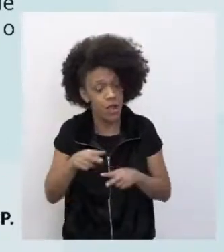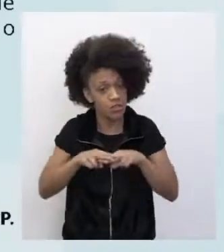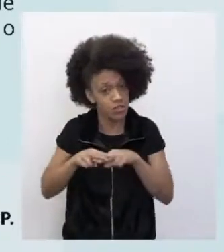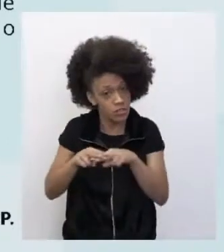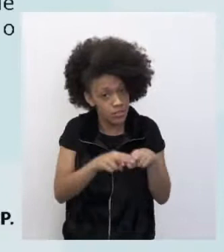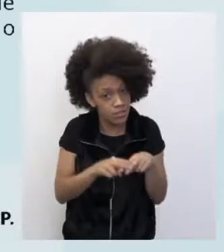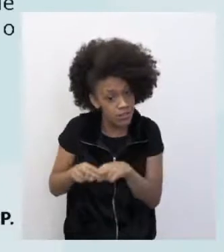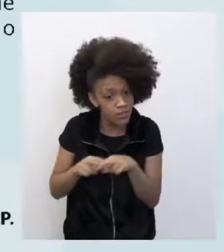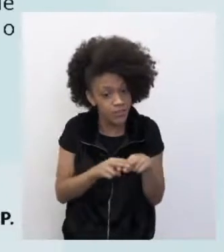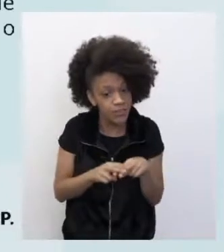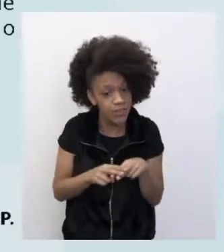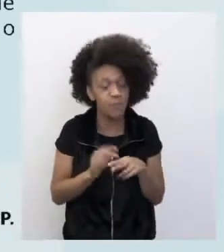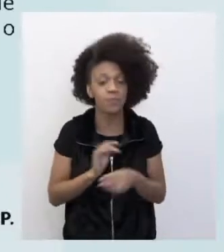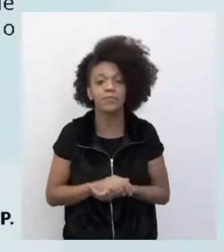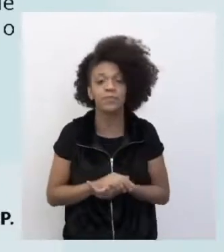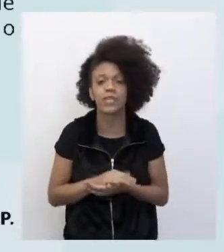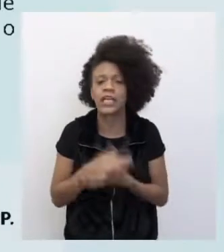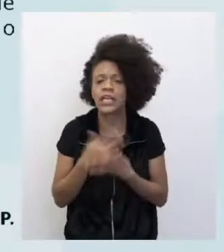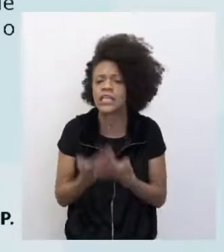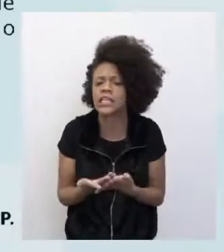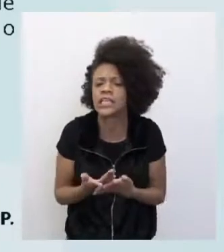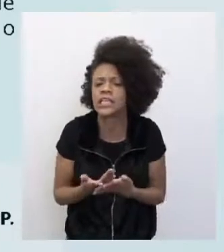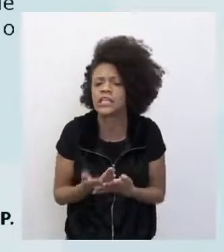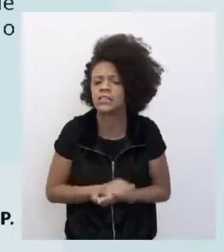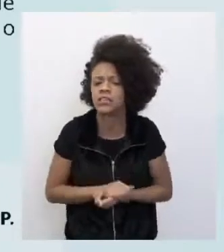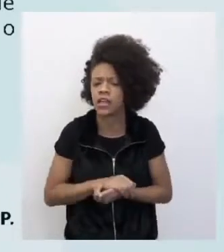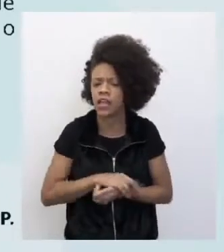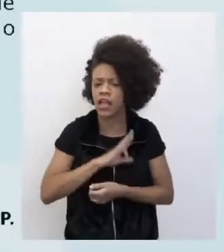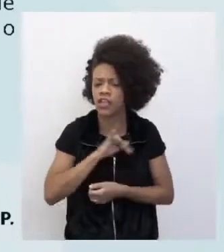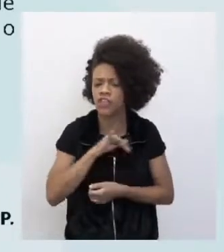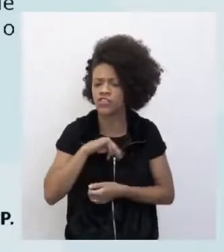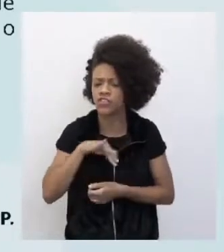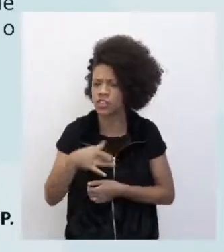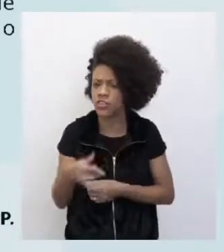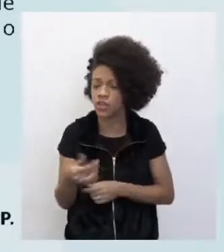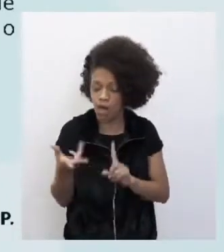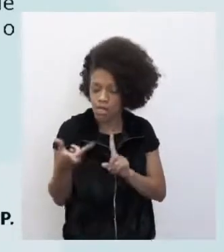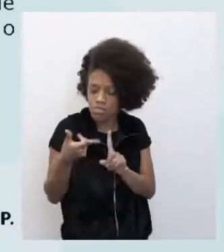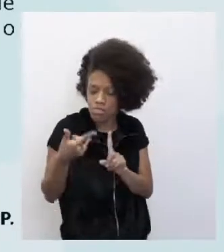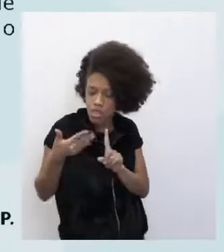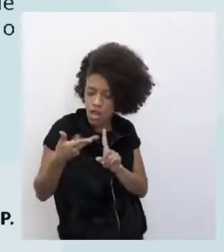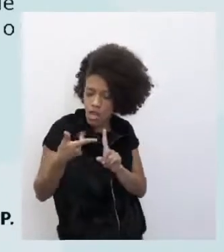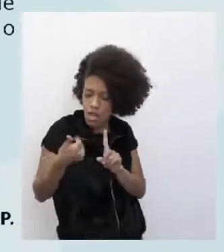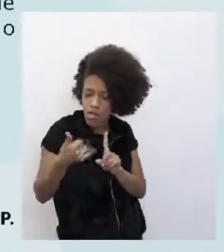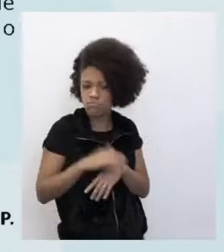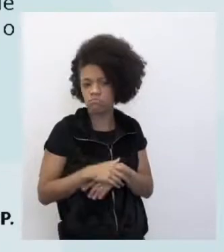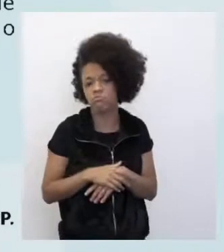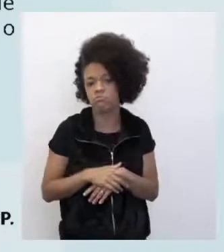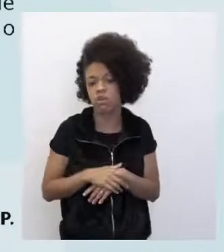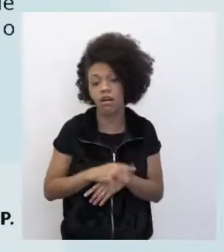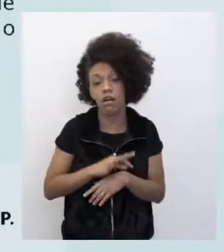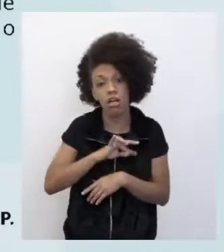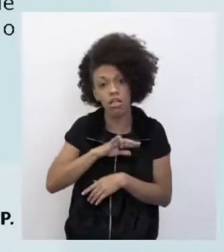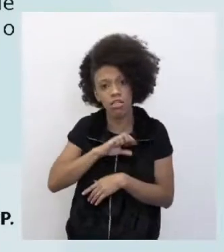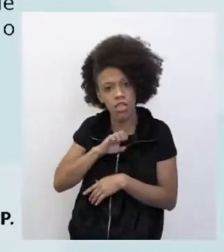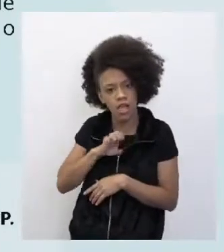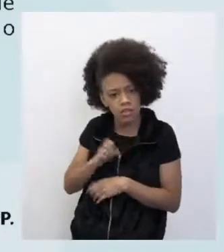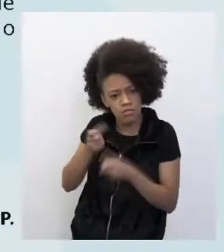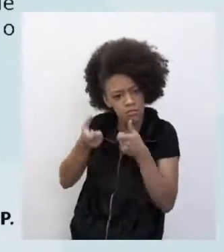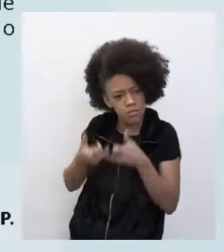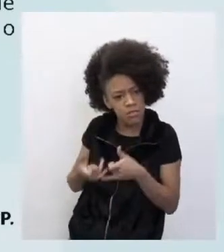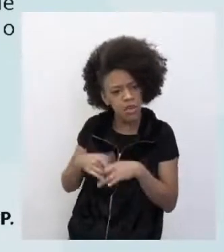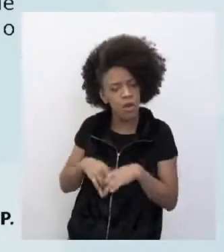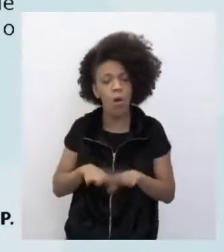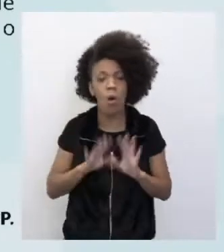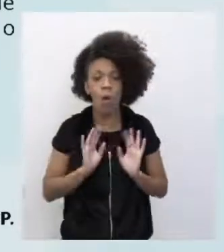vamos chegar ao programa de recuperação. Galera, é reivindicação, é convencimento, é tese ou é proposição? O que ela fez lá no